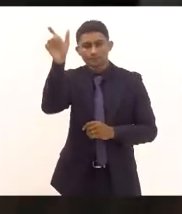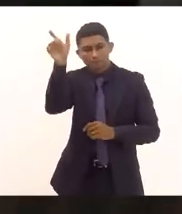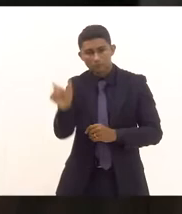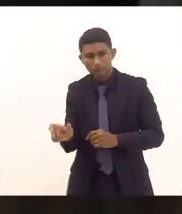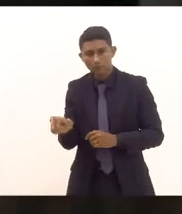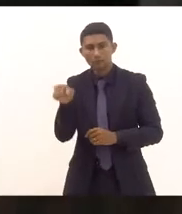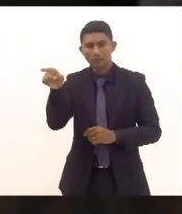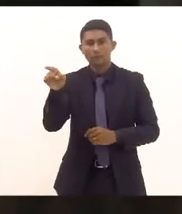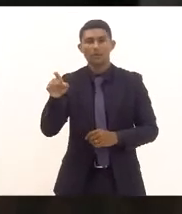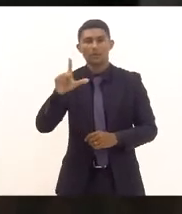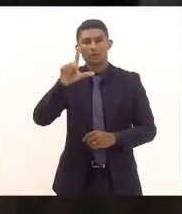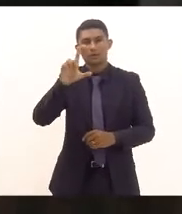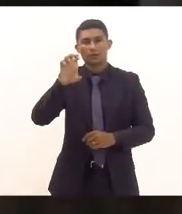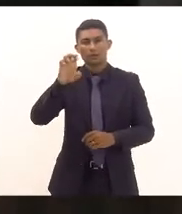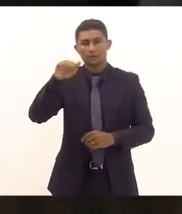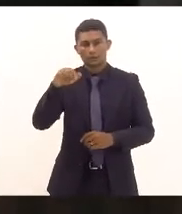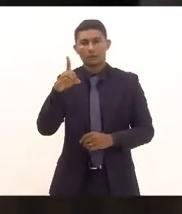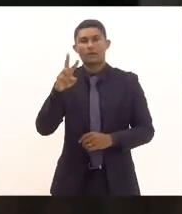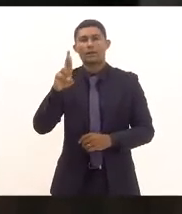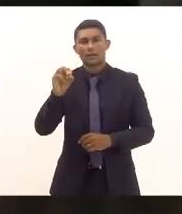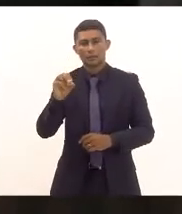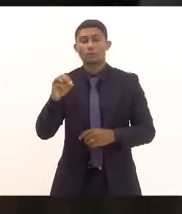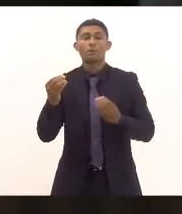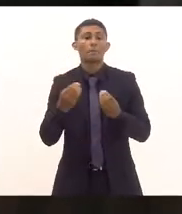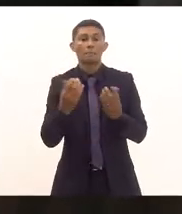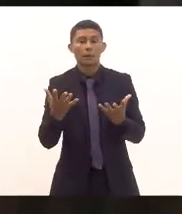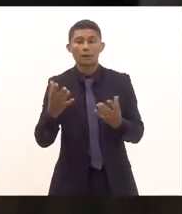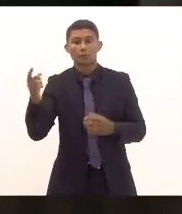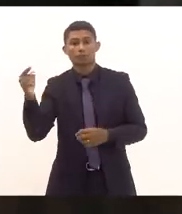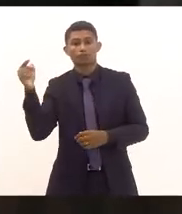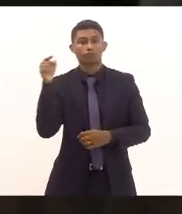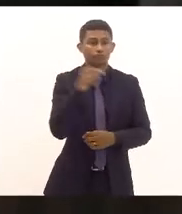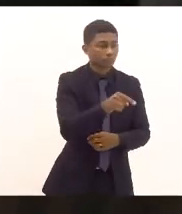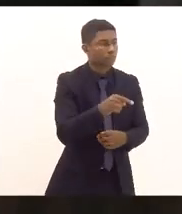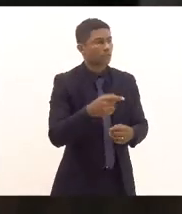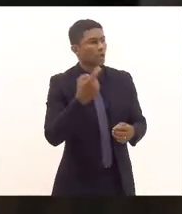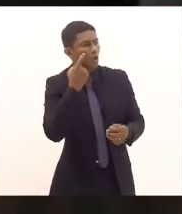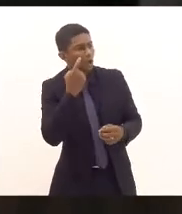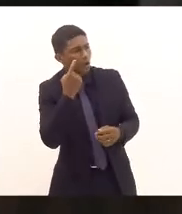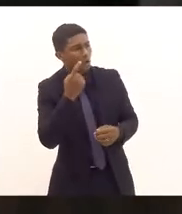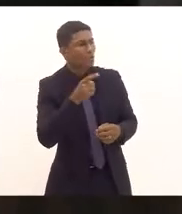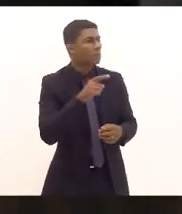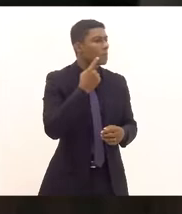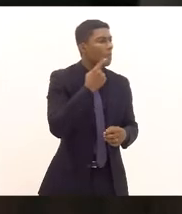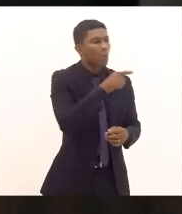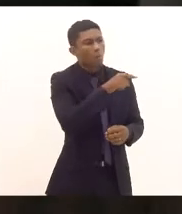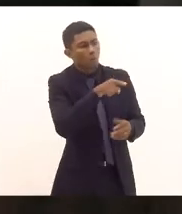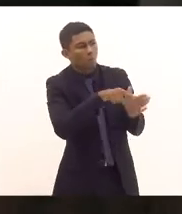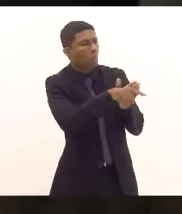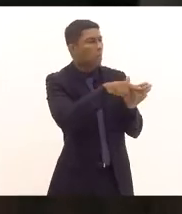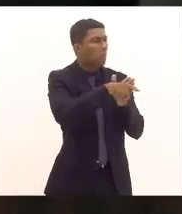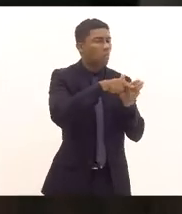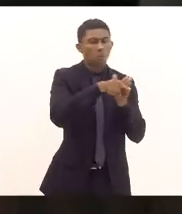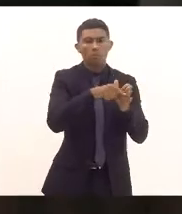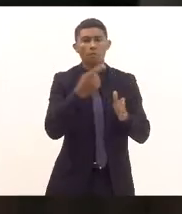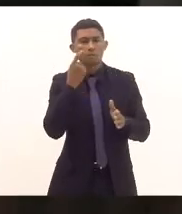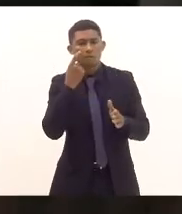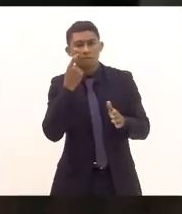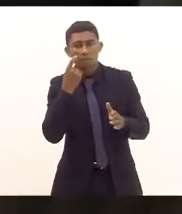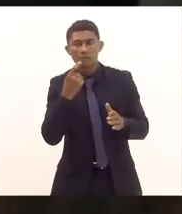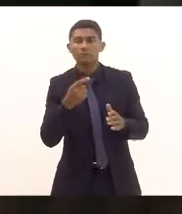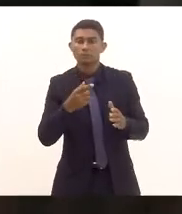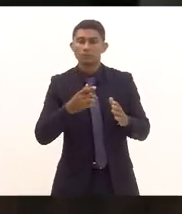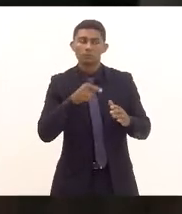coronel Leandro porque posso fazer uma inspeção inspeções em todas as os conjuntos Minha Casa Minha Vida especial